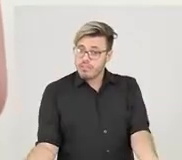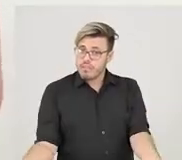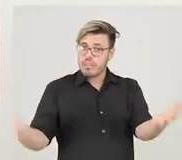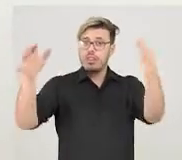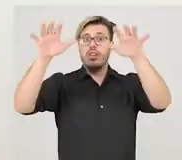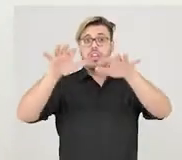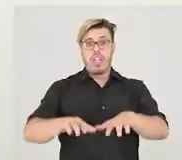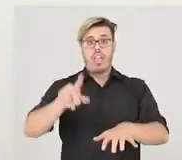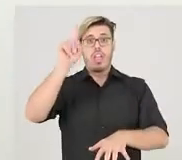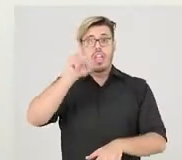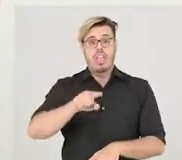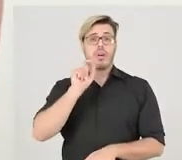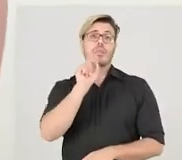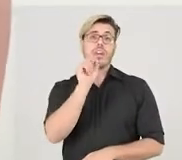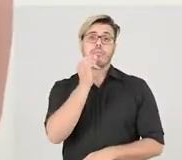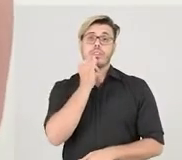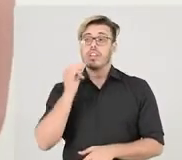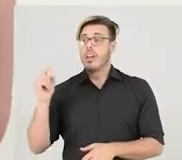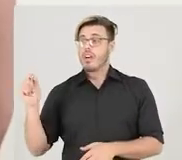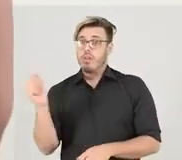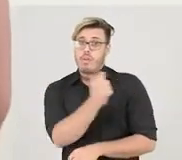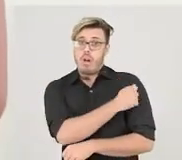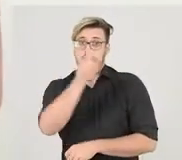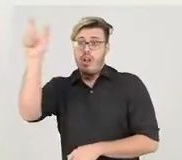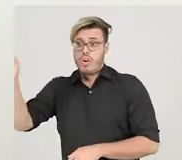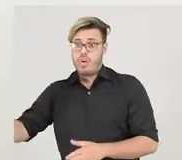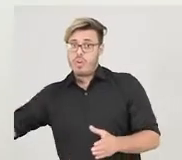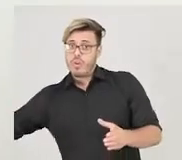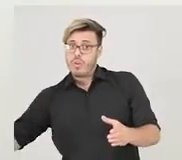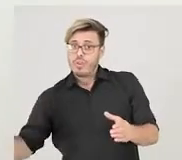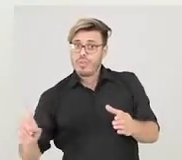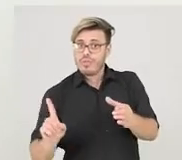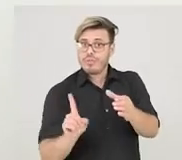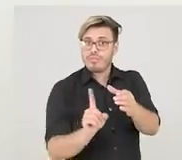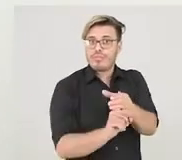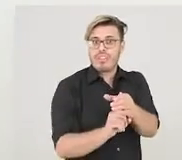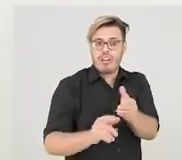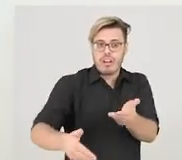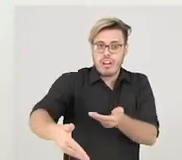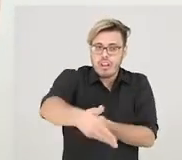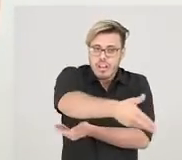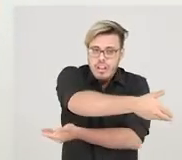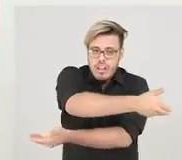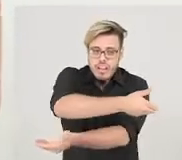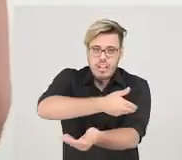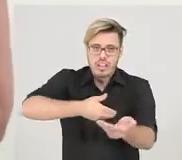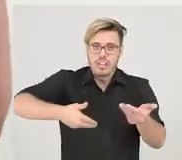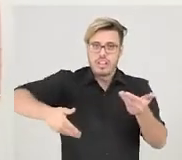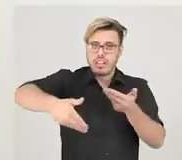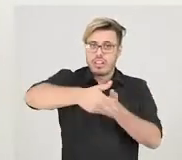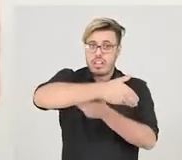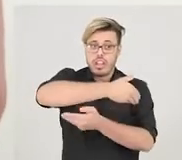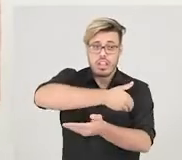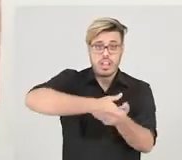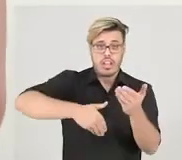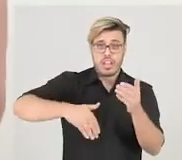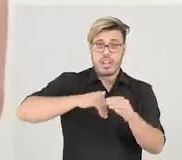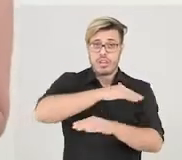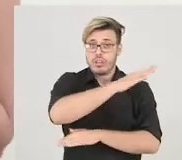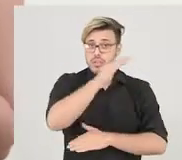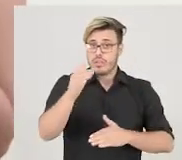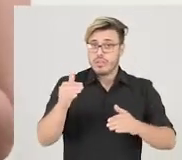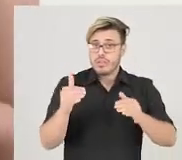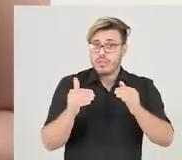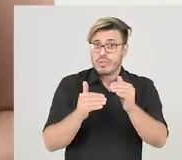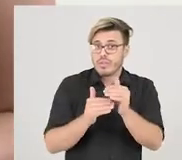os colegas colaborem com a aprendizagem desse aluno, que o professor regente interaja com ele e que seja responsável